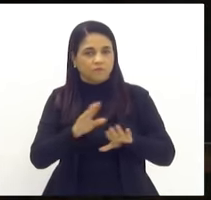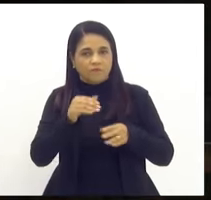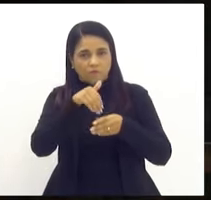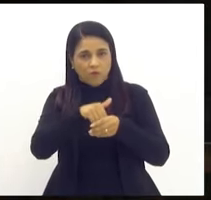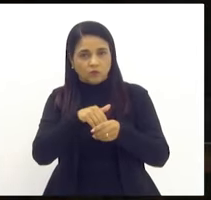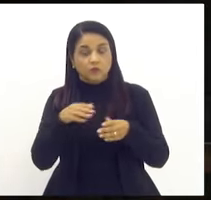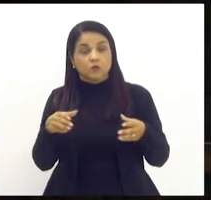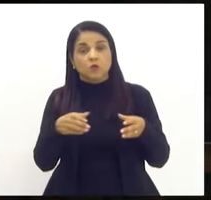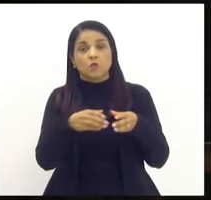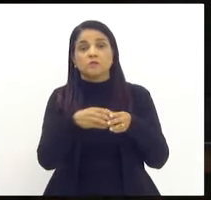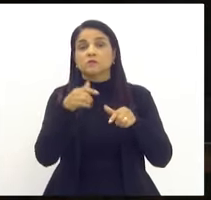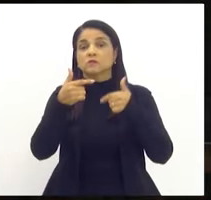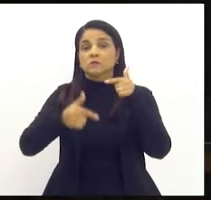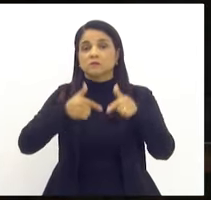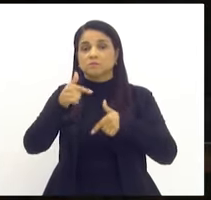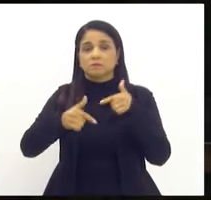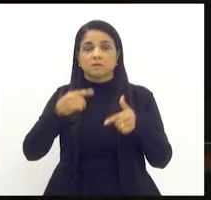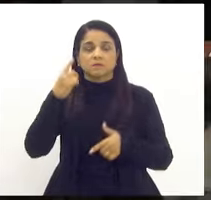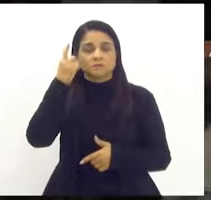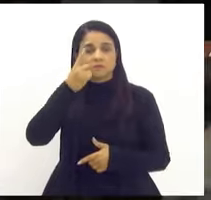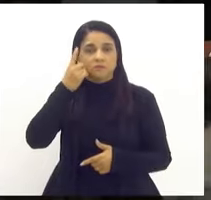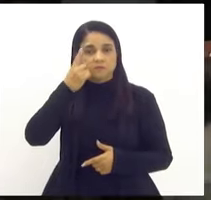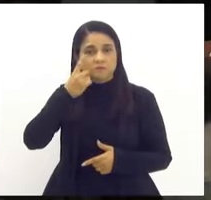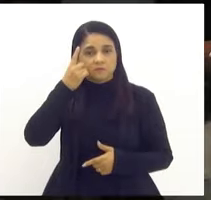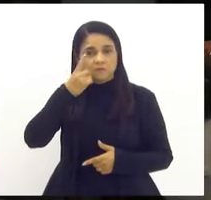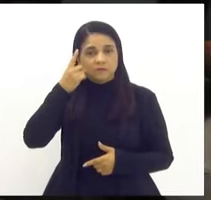trabalho deputada Dani